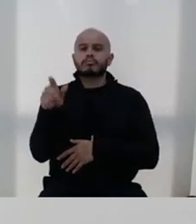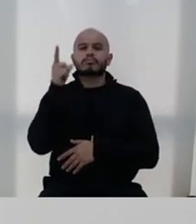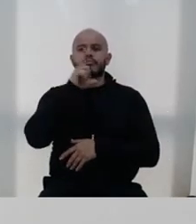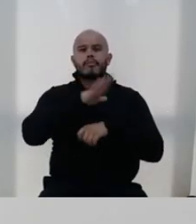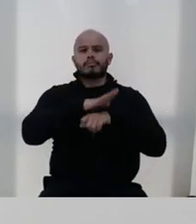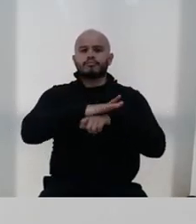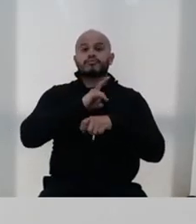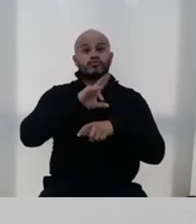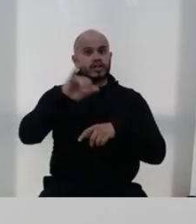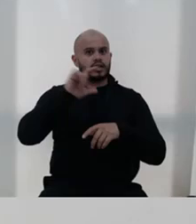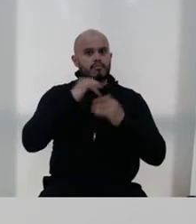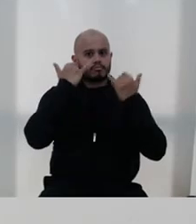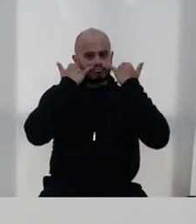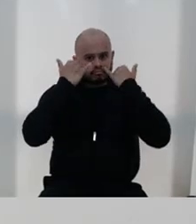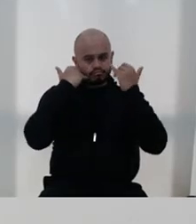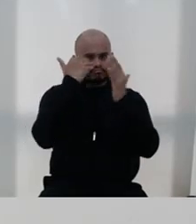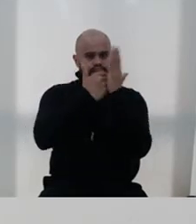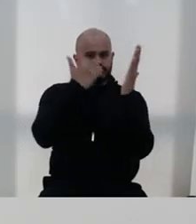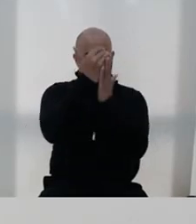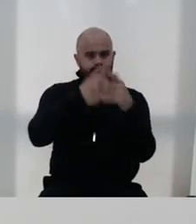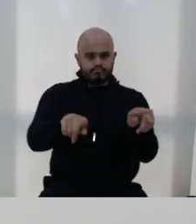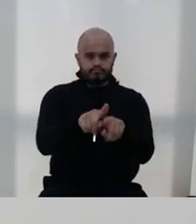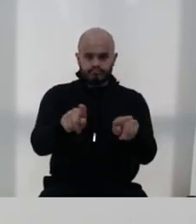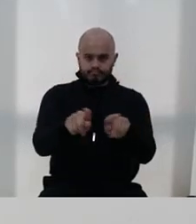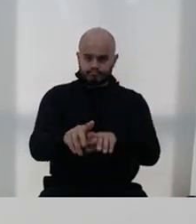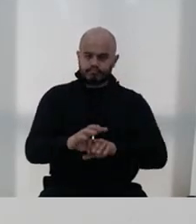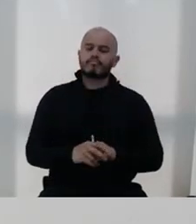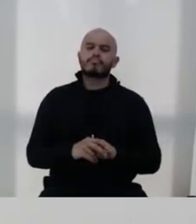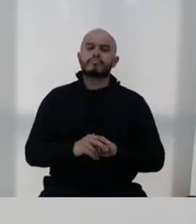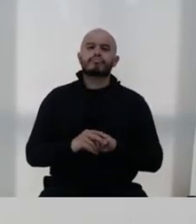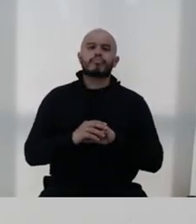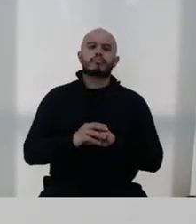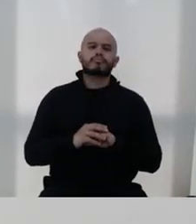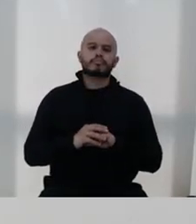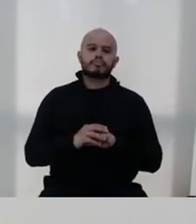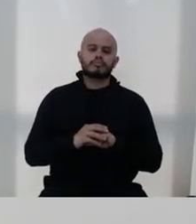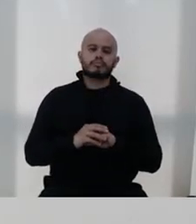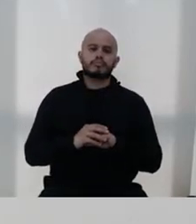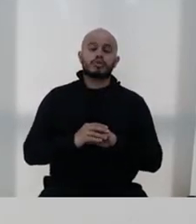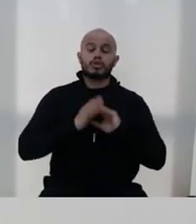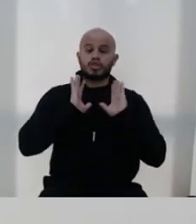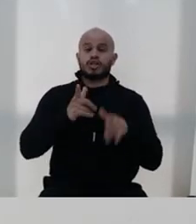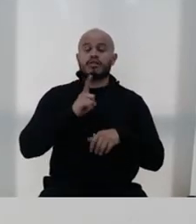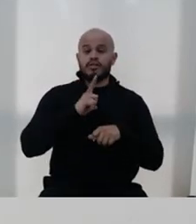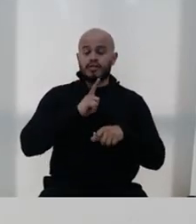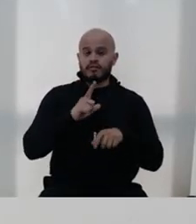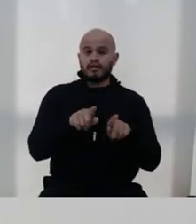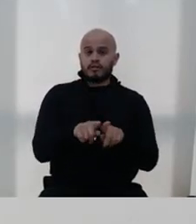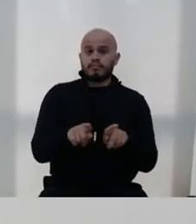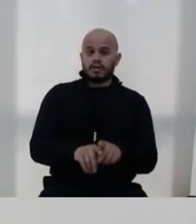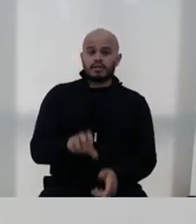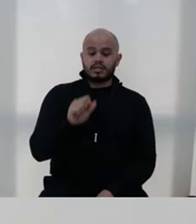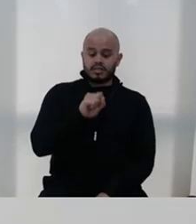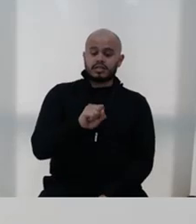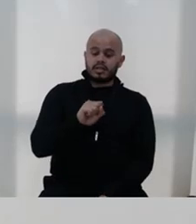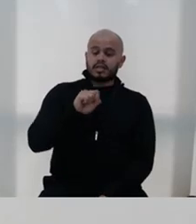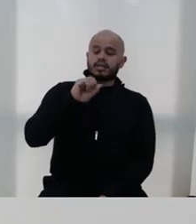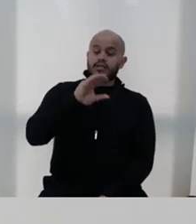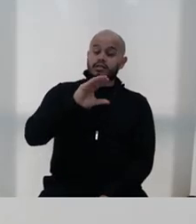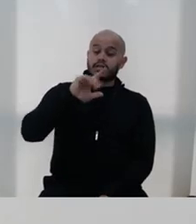mais informações. Nós também tivemos, pela CGA e DRH,